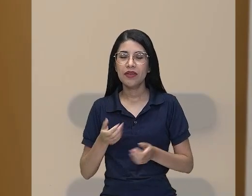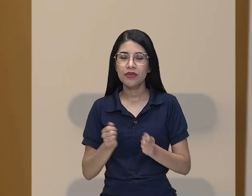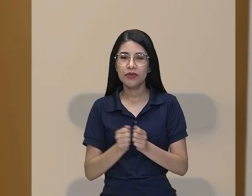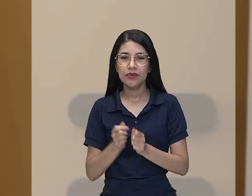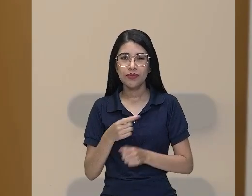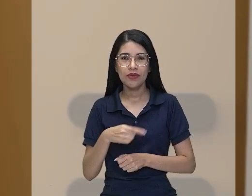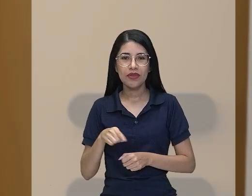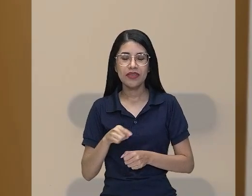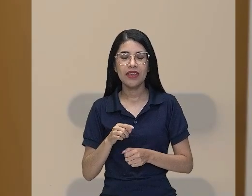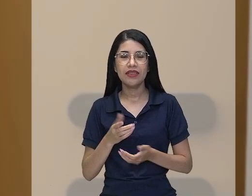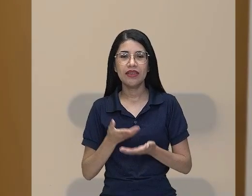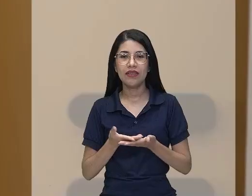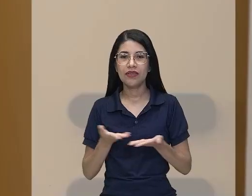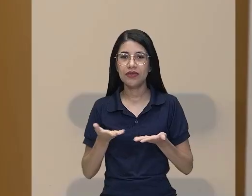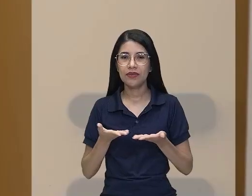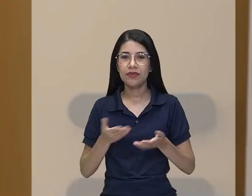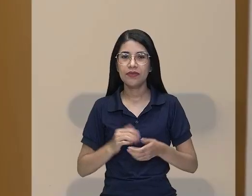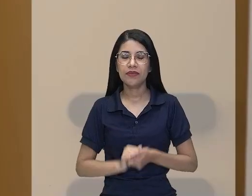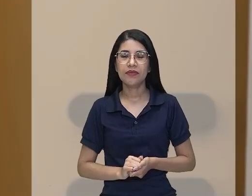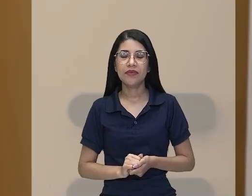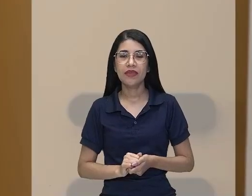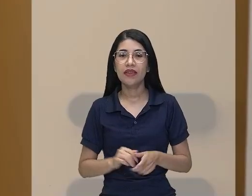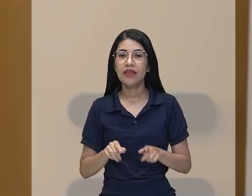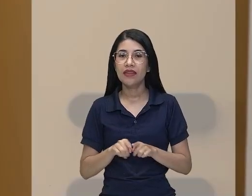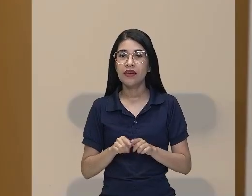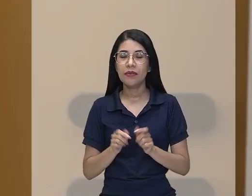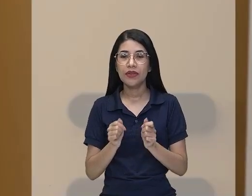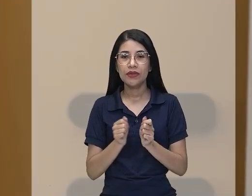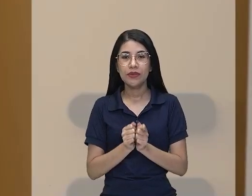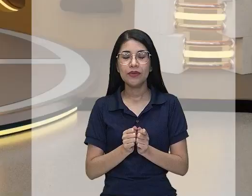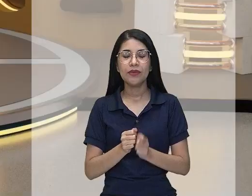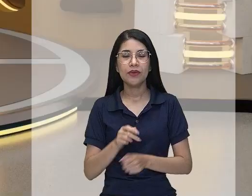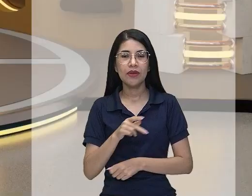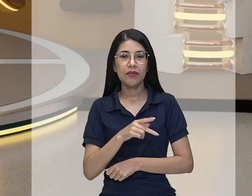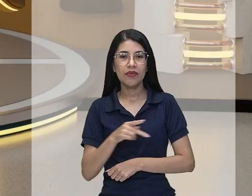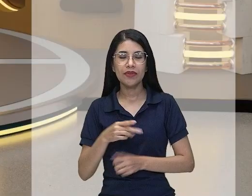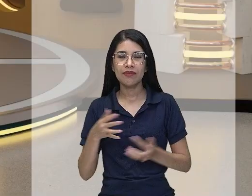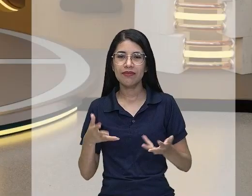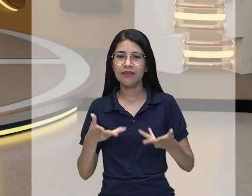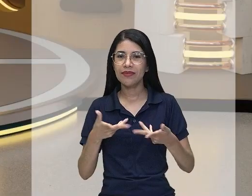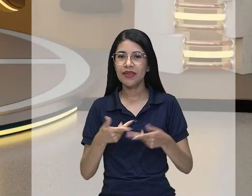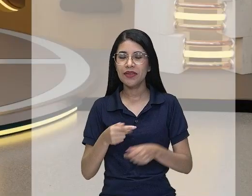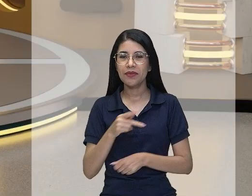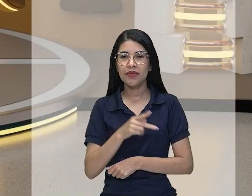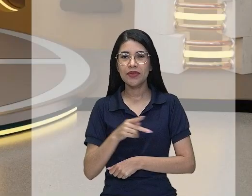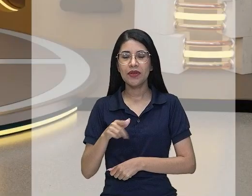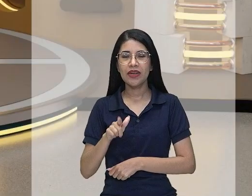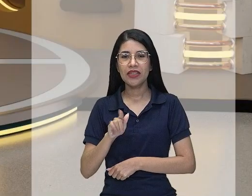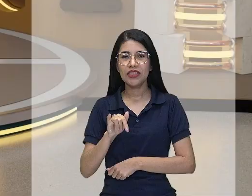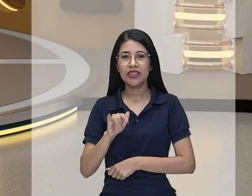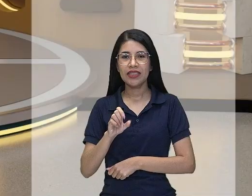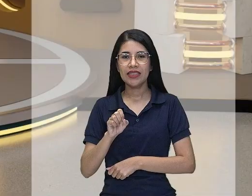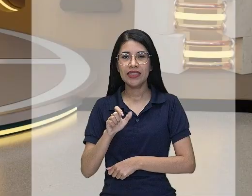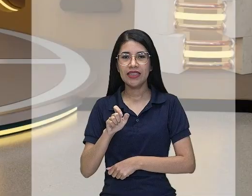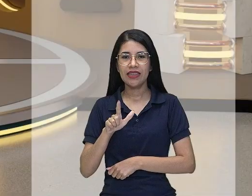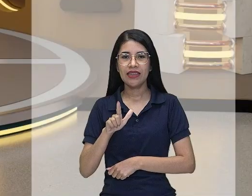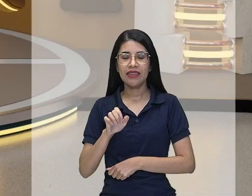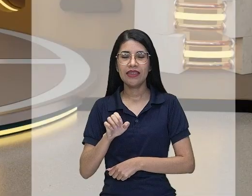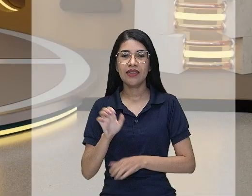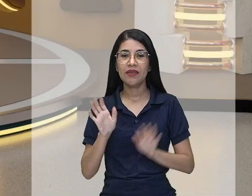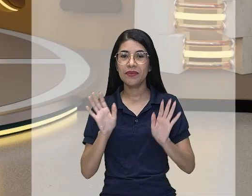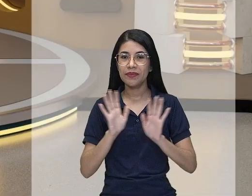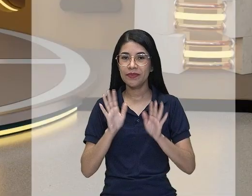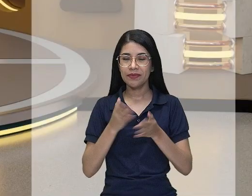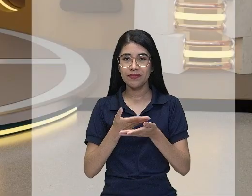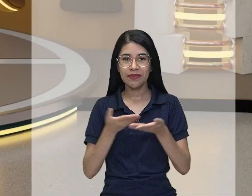vocês nesta aula. E também estou aqui do lado dessa professora maravilhosa, professora Gisele. Olá a